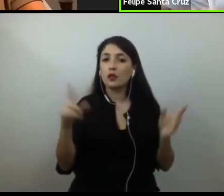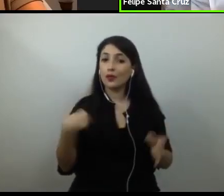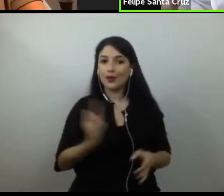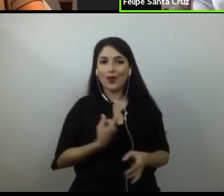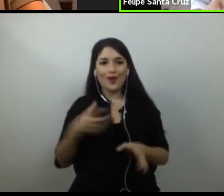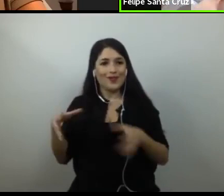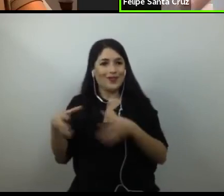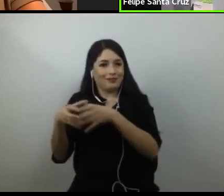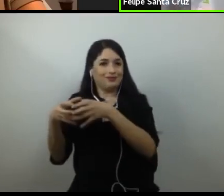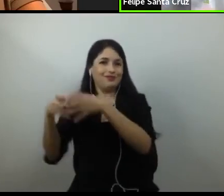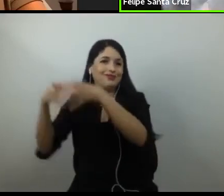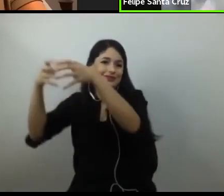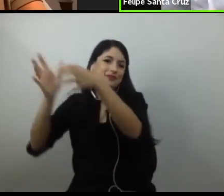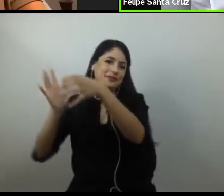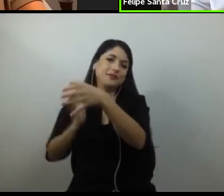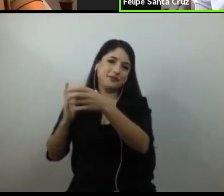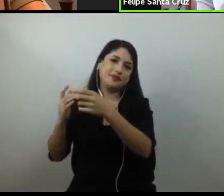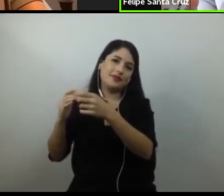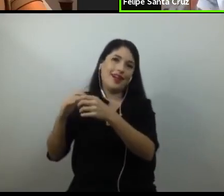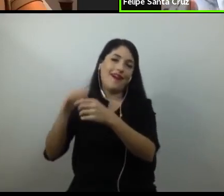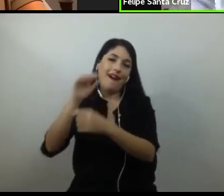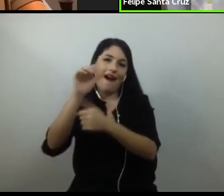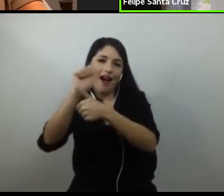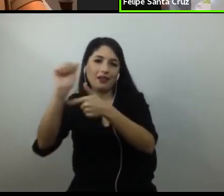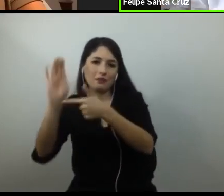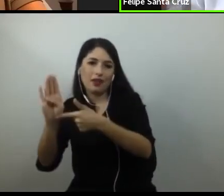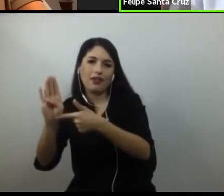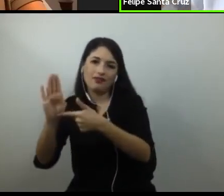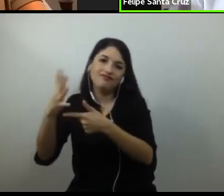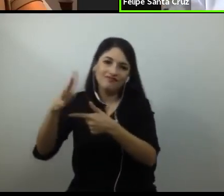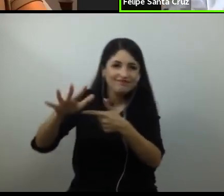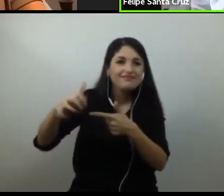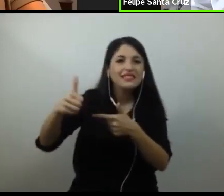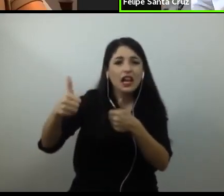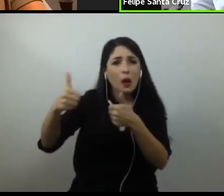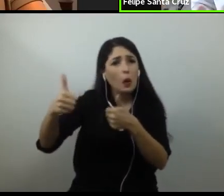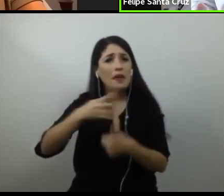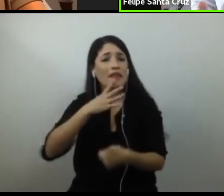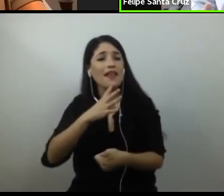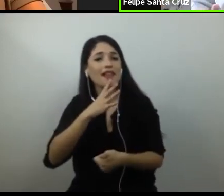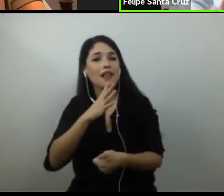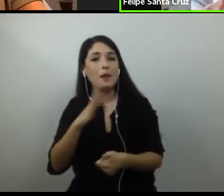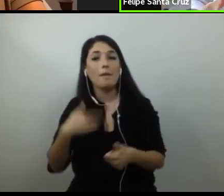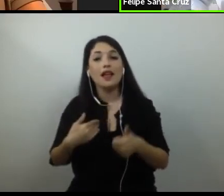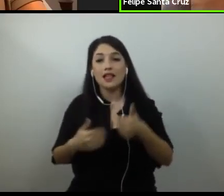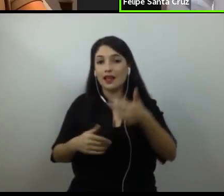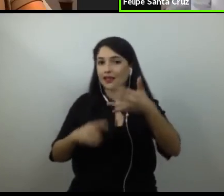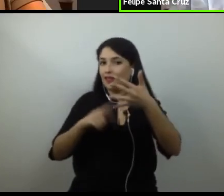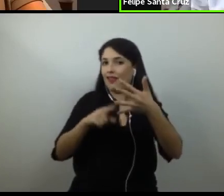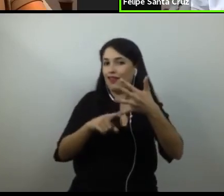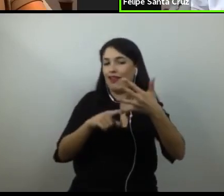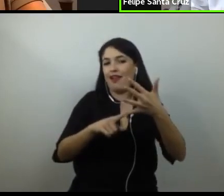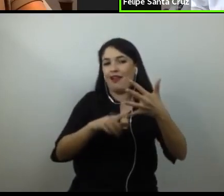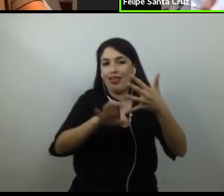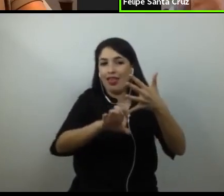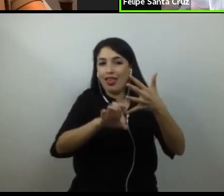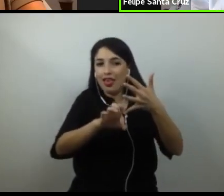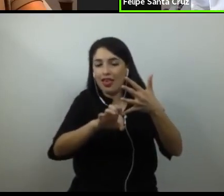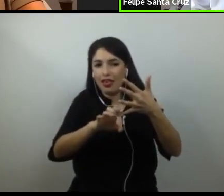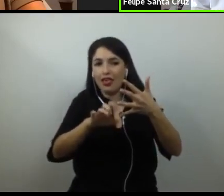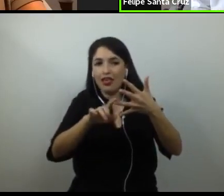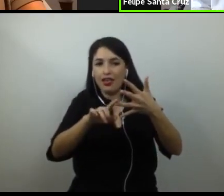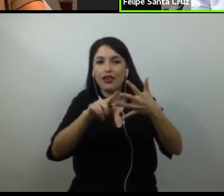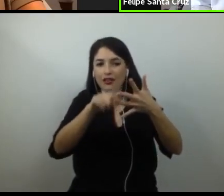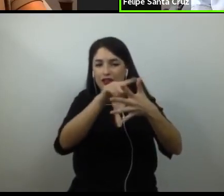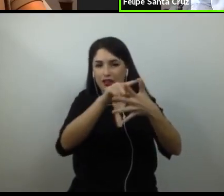classe social, para as pessoas da classe A e B, mas é muito difícil na base da pirâmide, né? A Haddad já foi candidato a